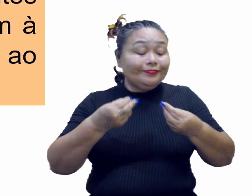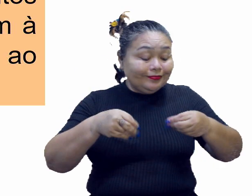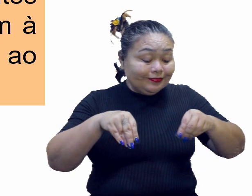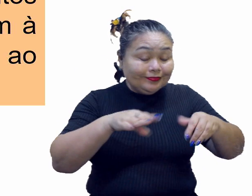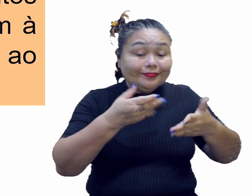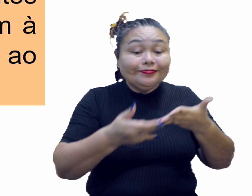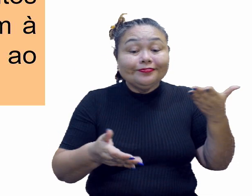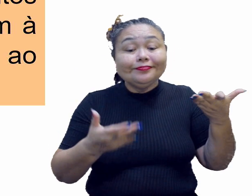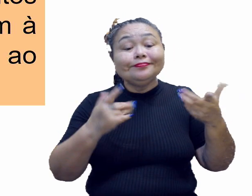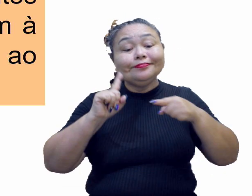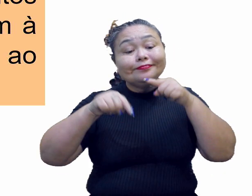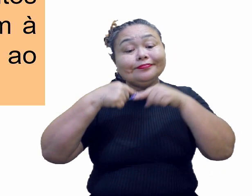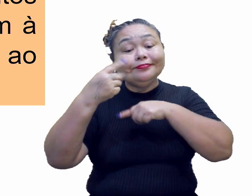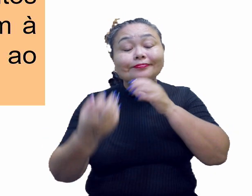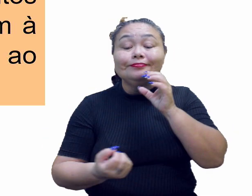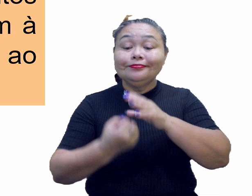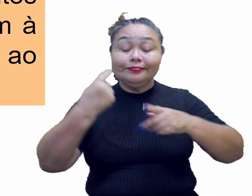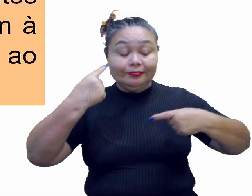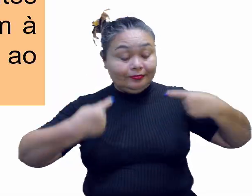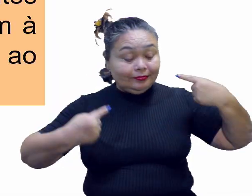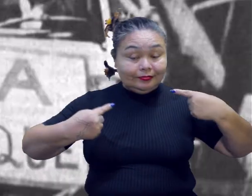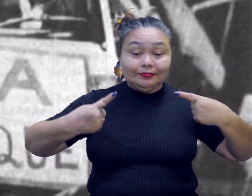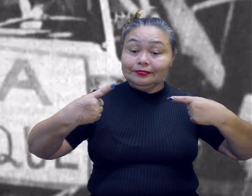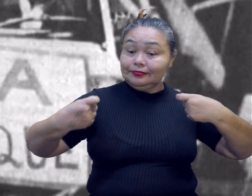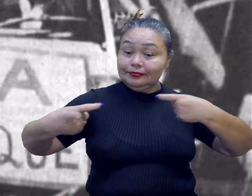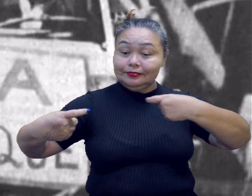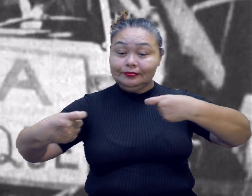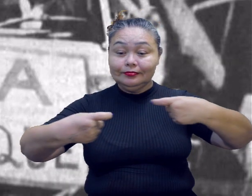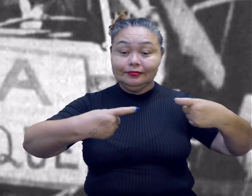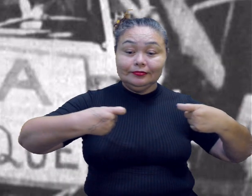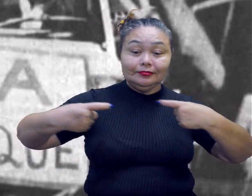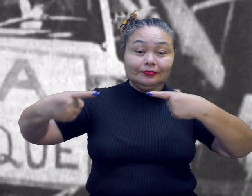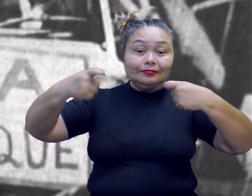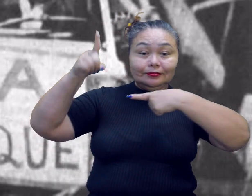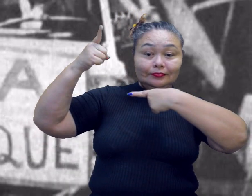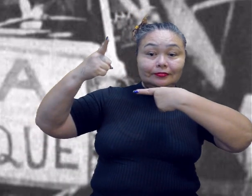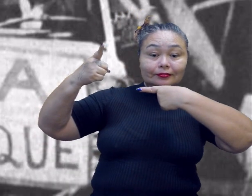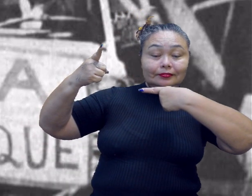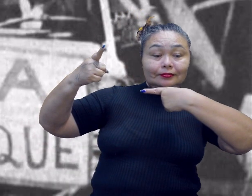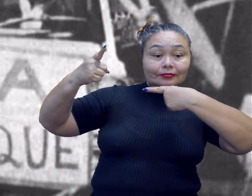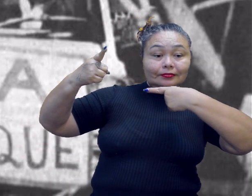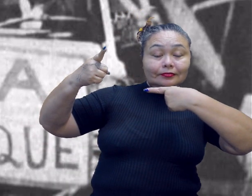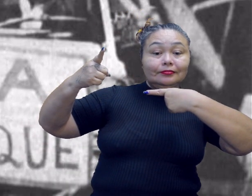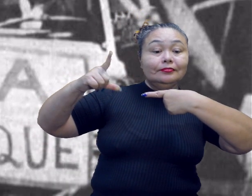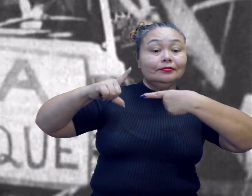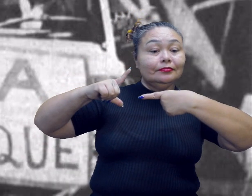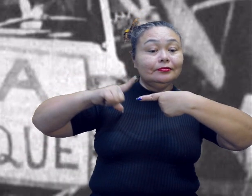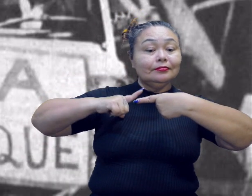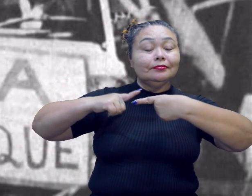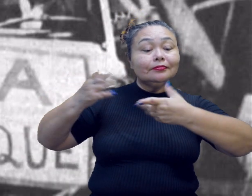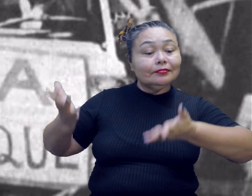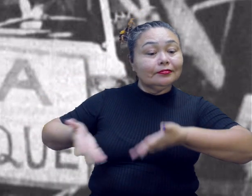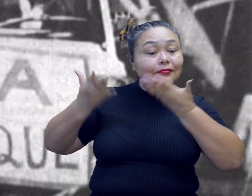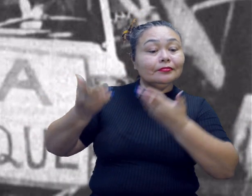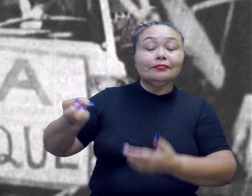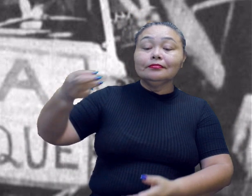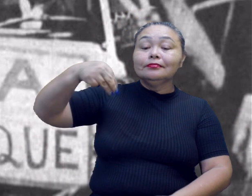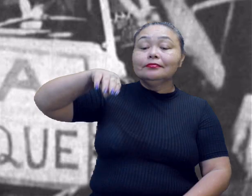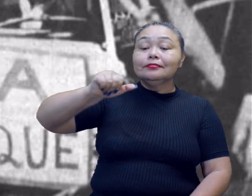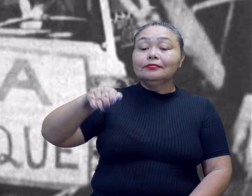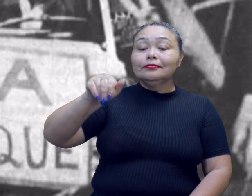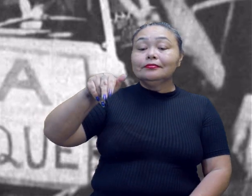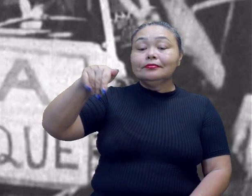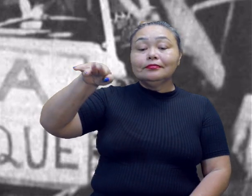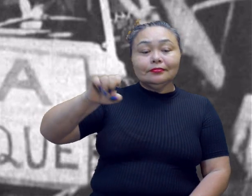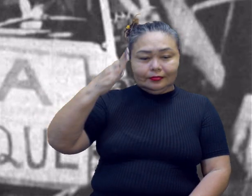territórios, o que levou ao surgimento de conflitos armados. Olha aí, ó. Viva Moçambique! Você